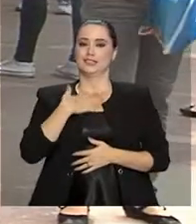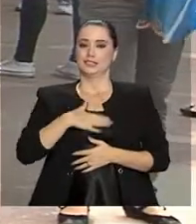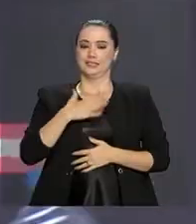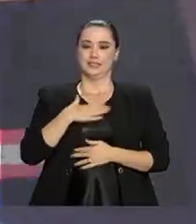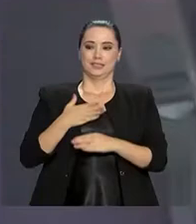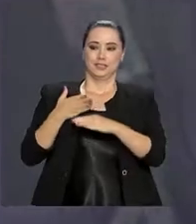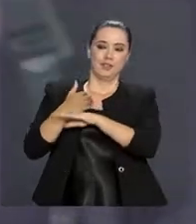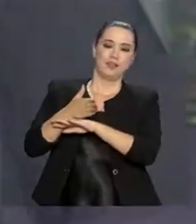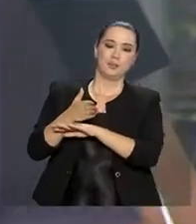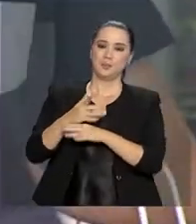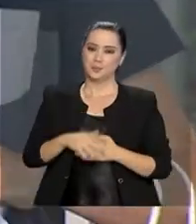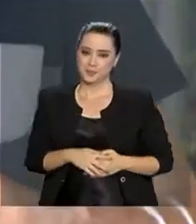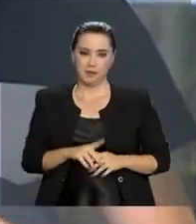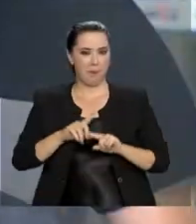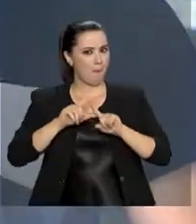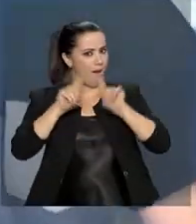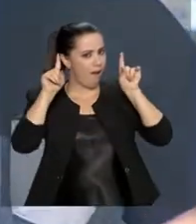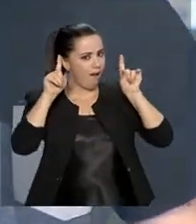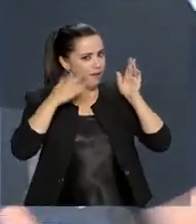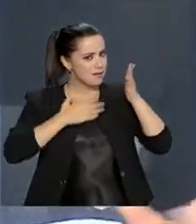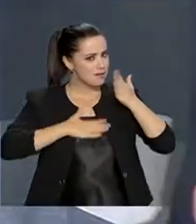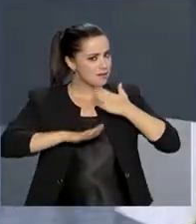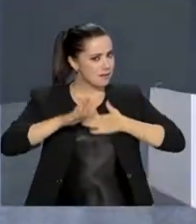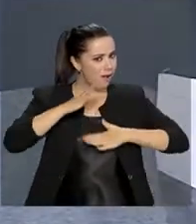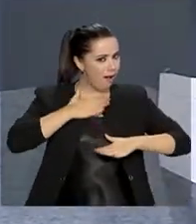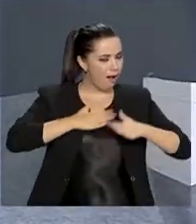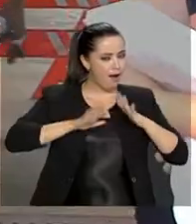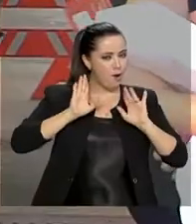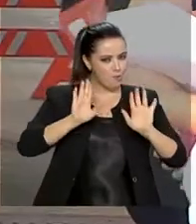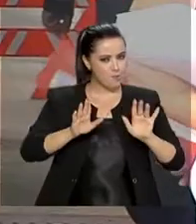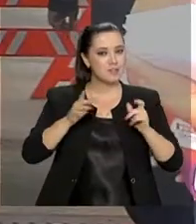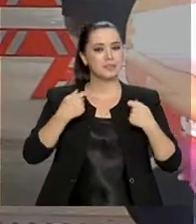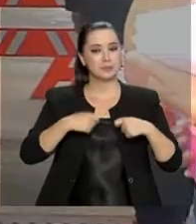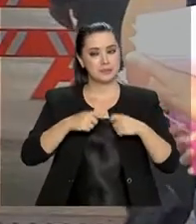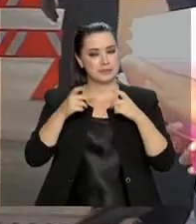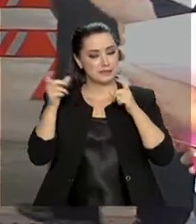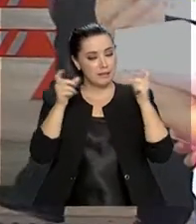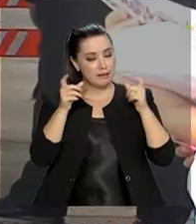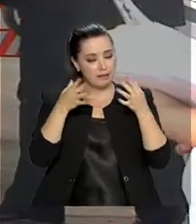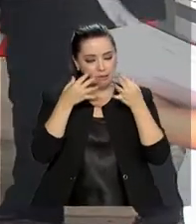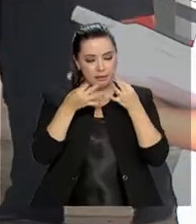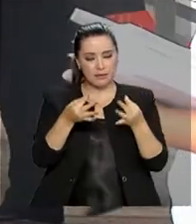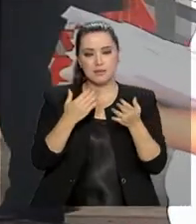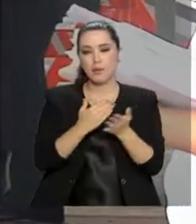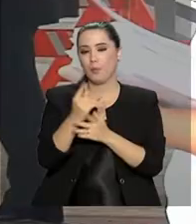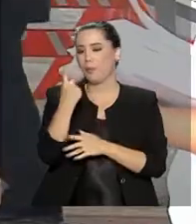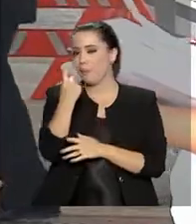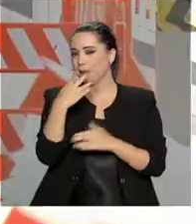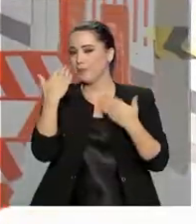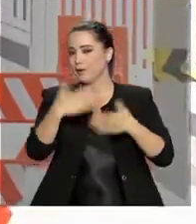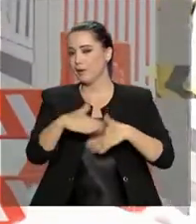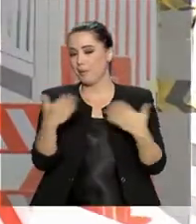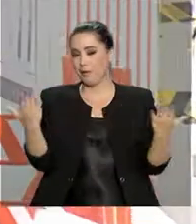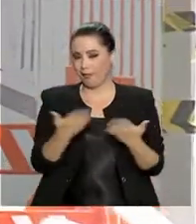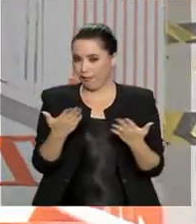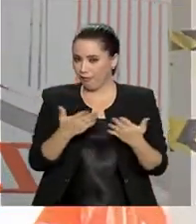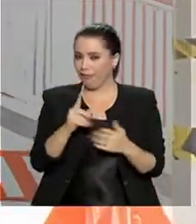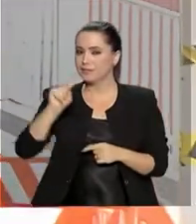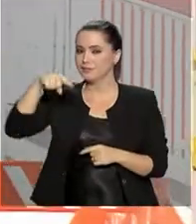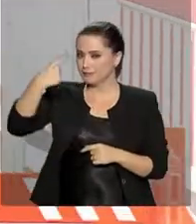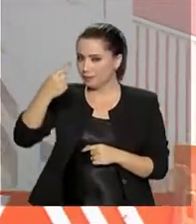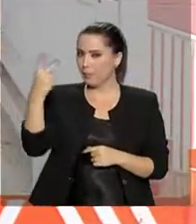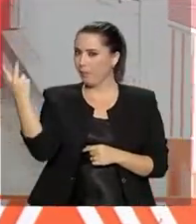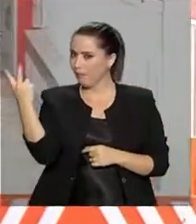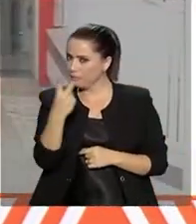portões. Mas calma, nem tanto alívio assim. Porque esta foi só a primeira fase do Enem. Os estudantes